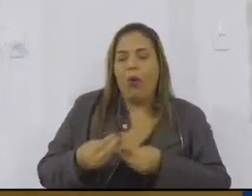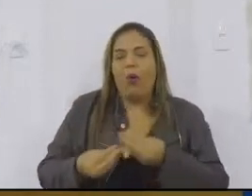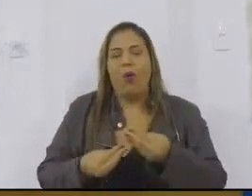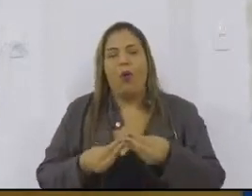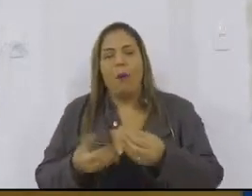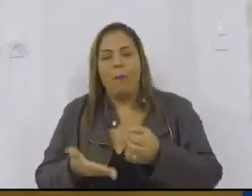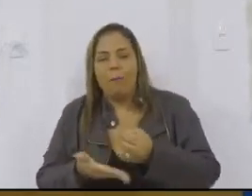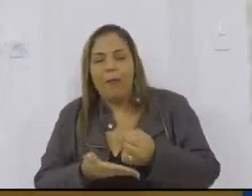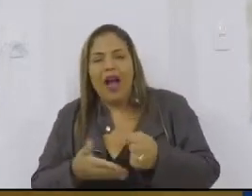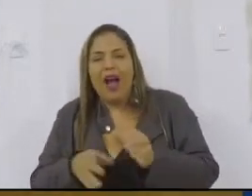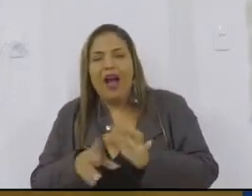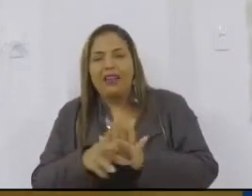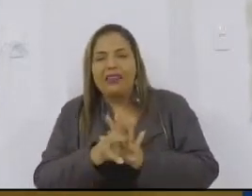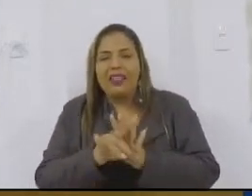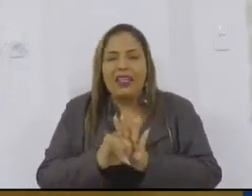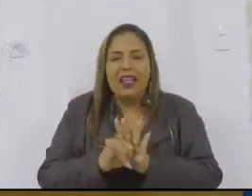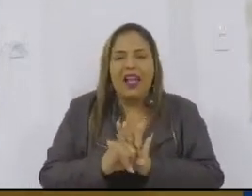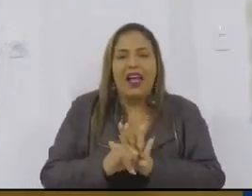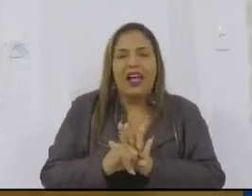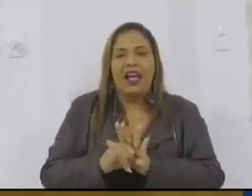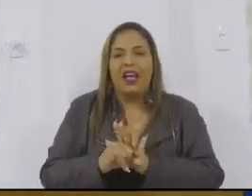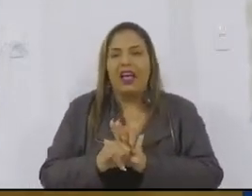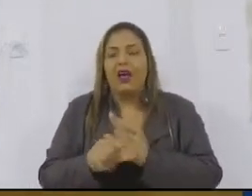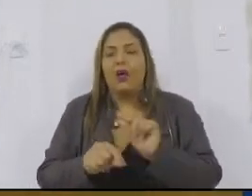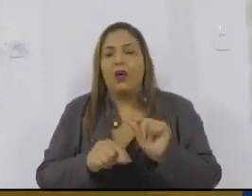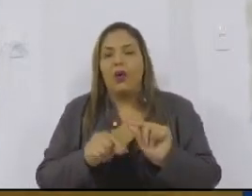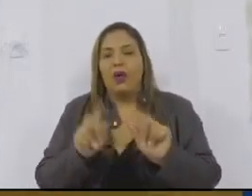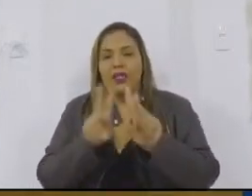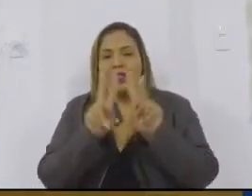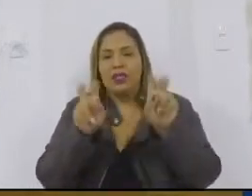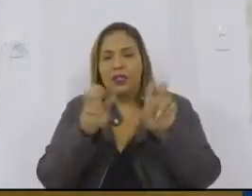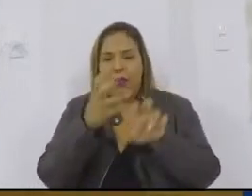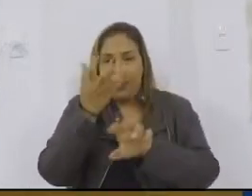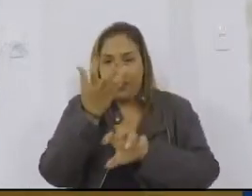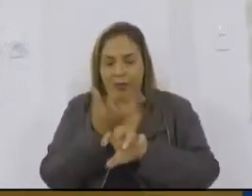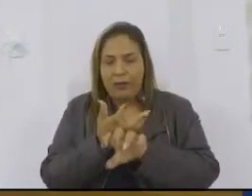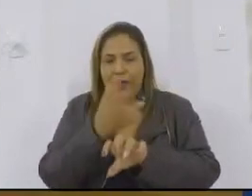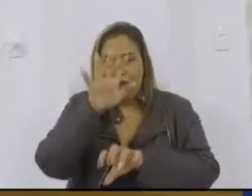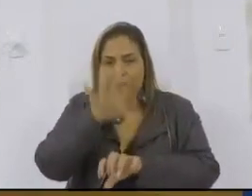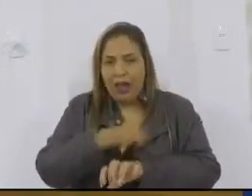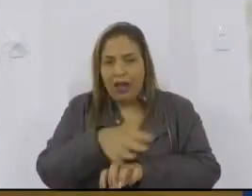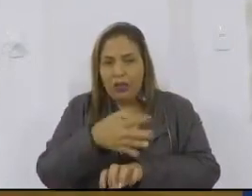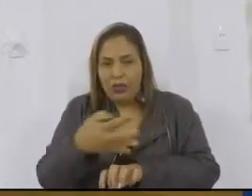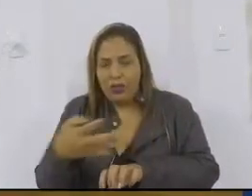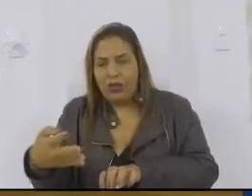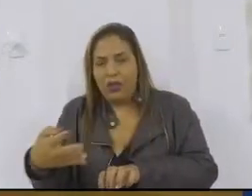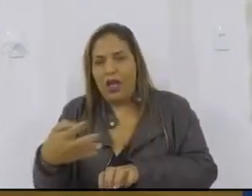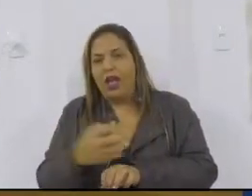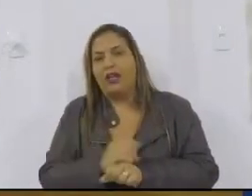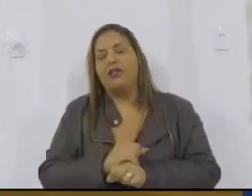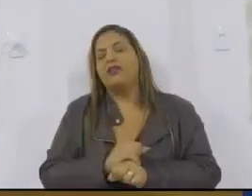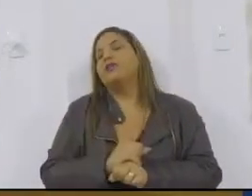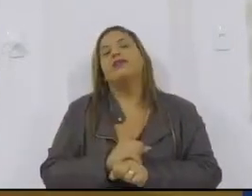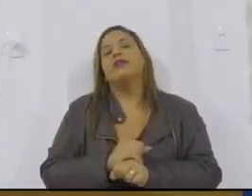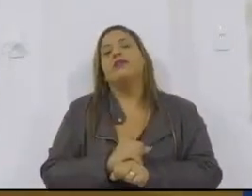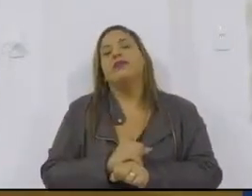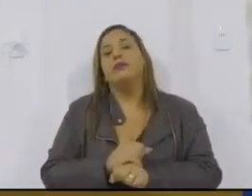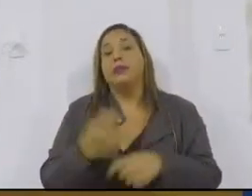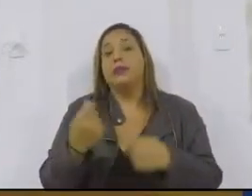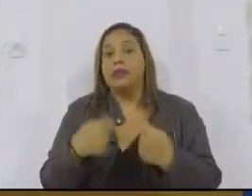interno, através da disciplina de temática cidadã. A gente precisa muito preparar o nosso